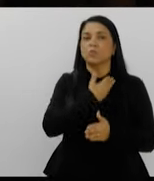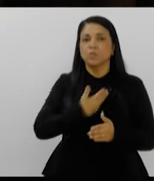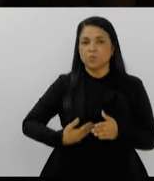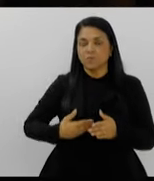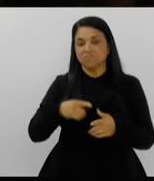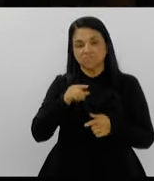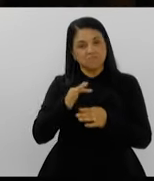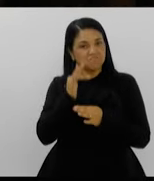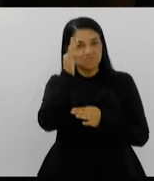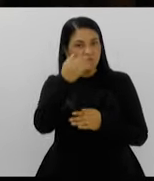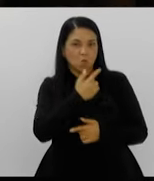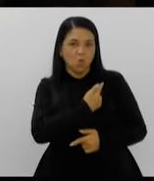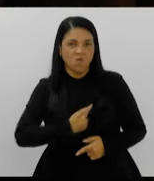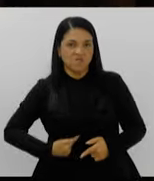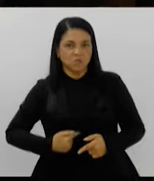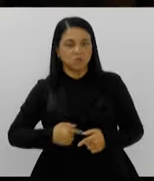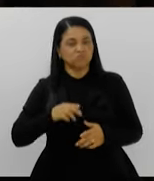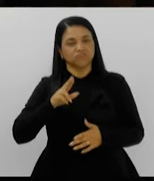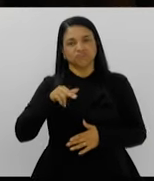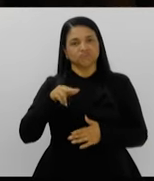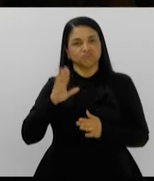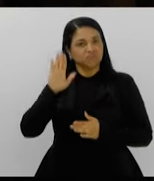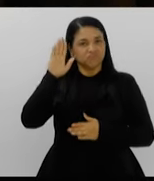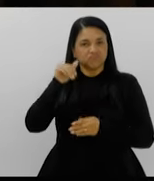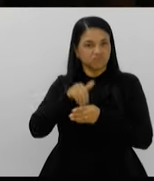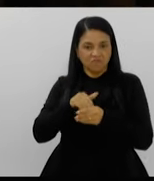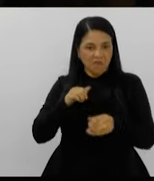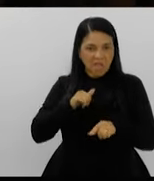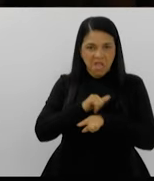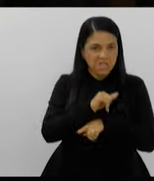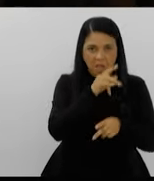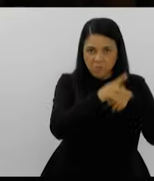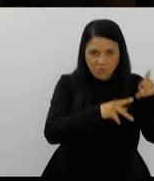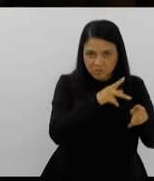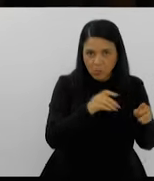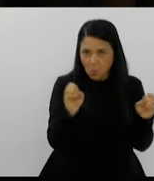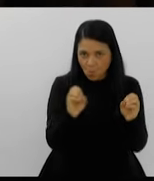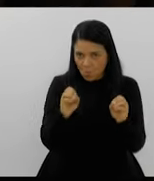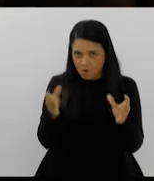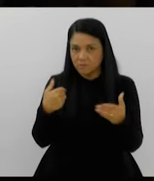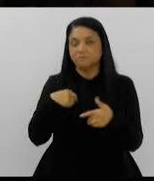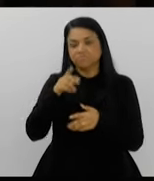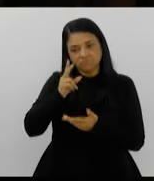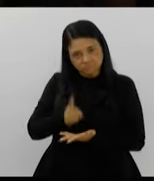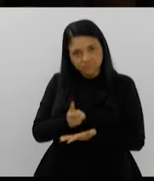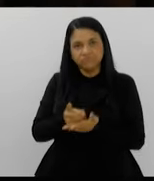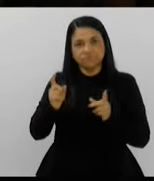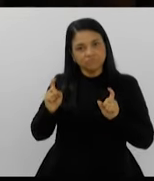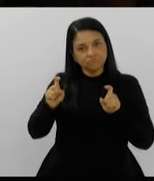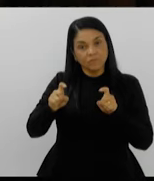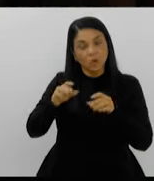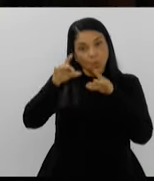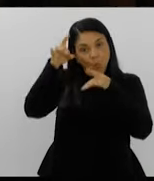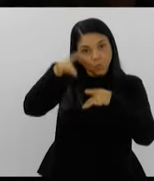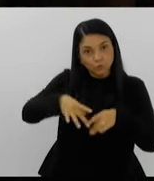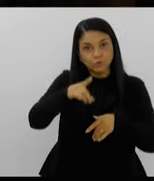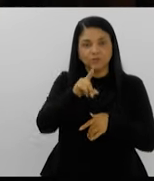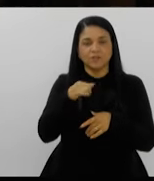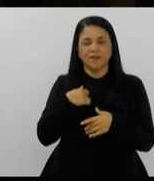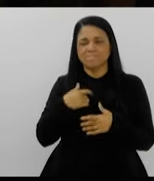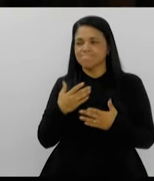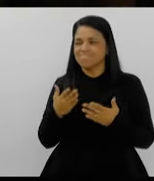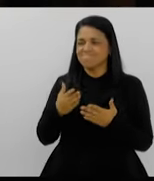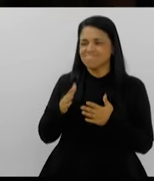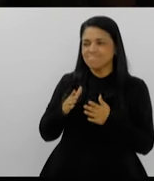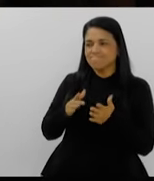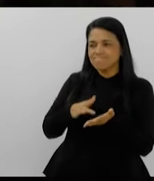governador do Estado, que você não vai enganar a população do Rio de Janeiro, que você vai permanecer no mandato até o último dia. Ele se esquivou e não